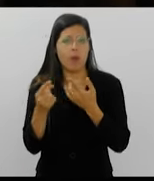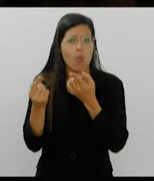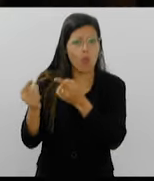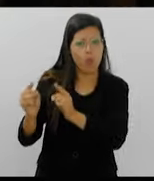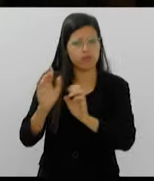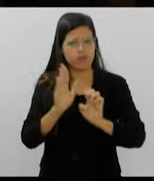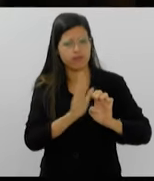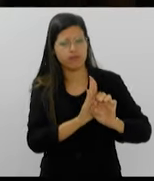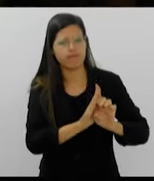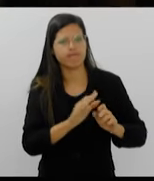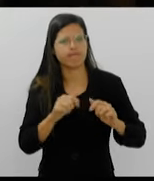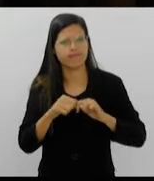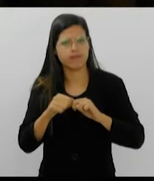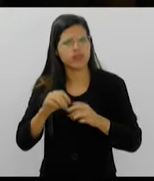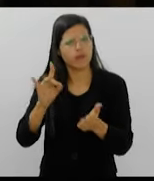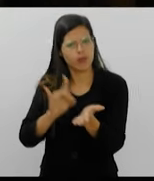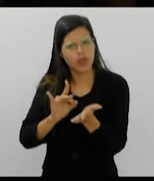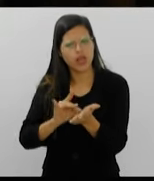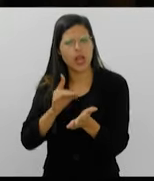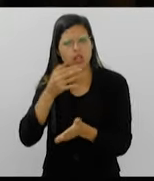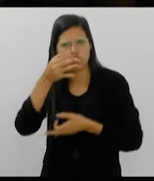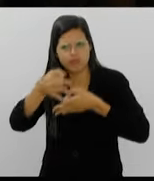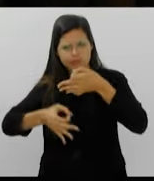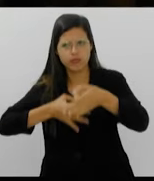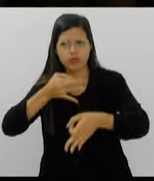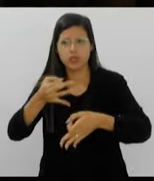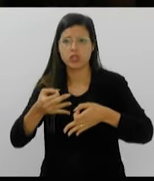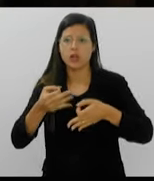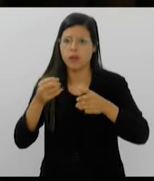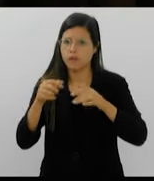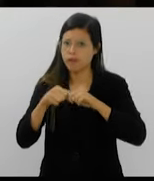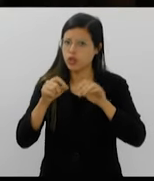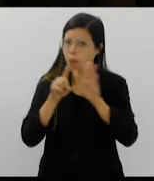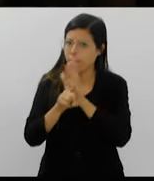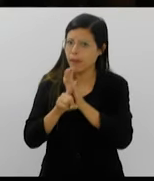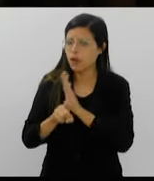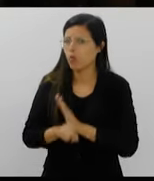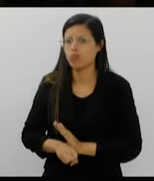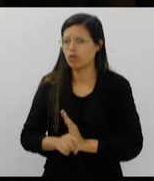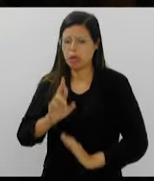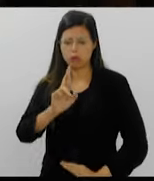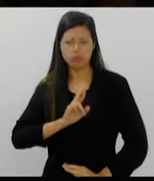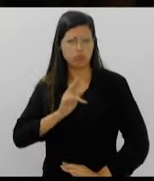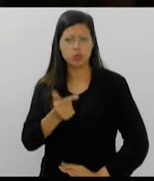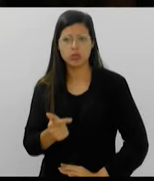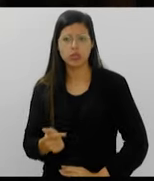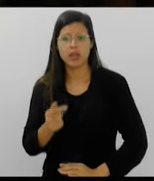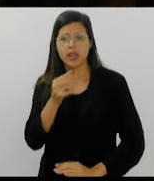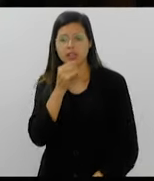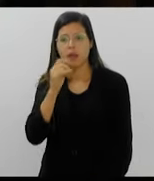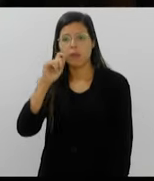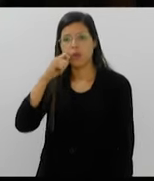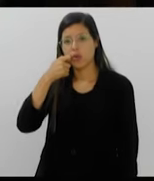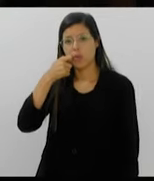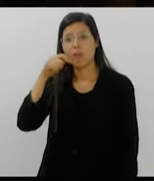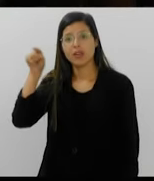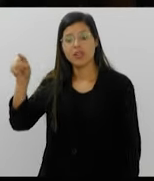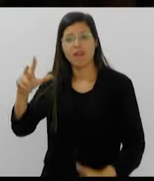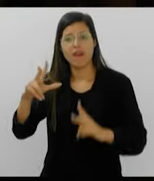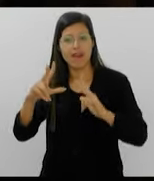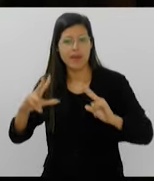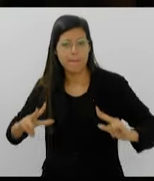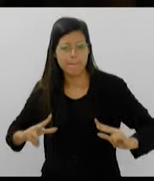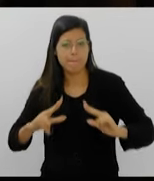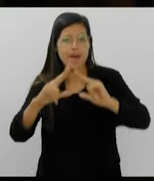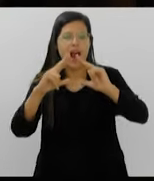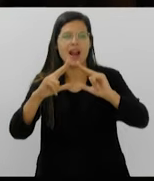disse verdades e fiz questionamentos que até esse momento ficaram sem respostas. Exemplo, Eduardo Paes estava em Paris, na farra dos guardanapos, e ele se